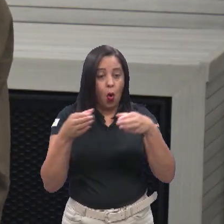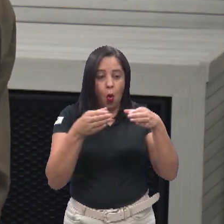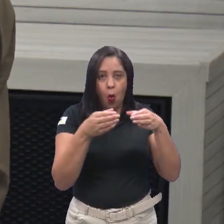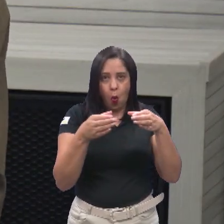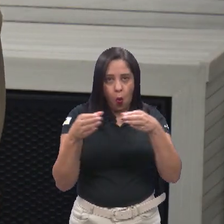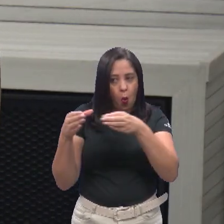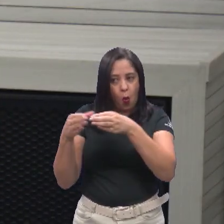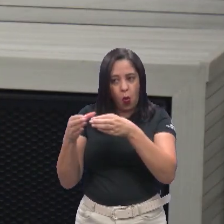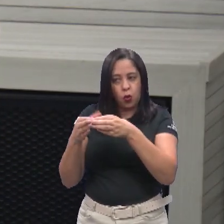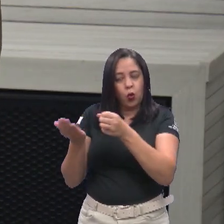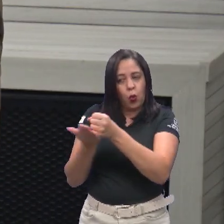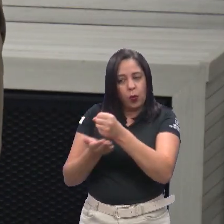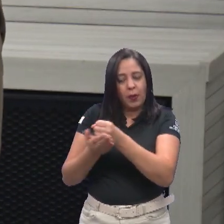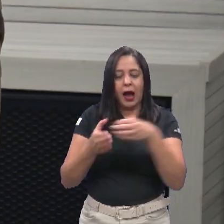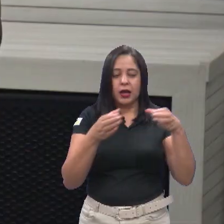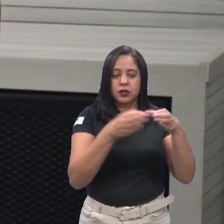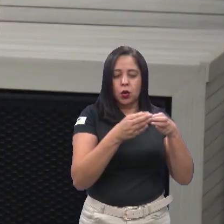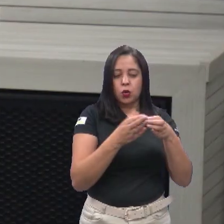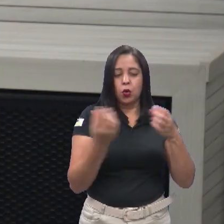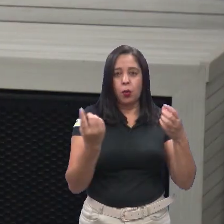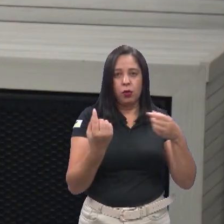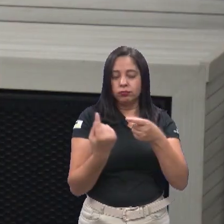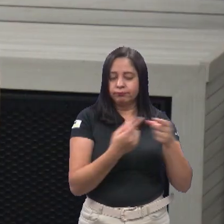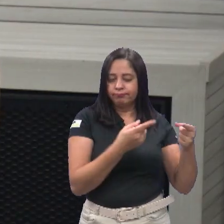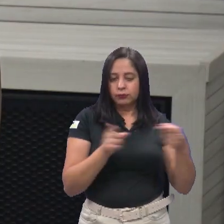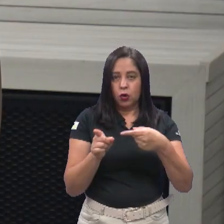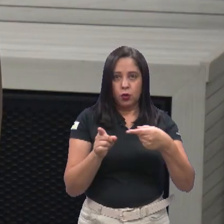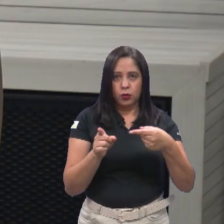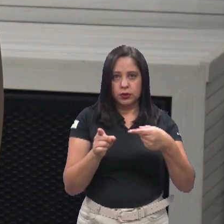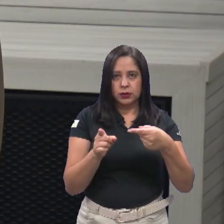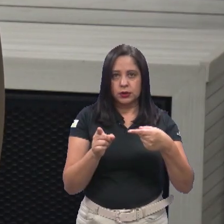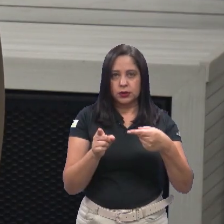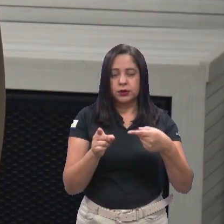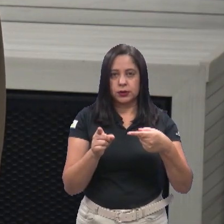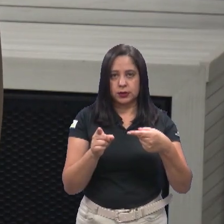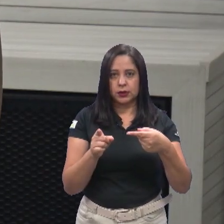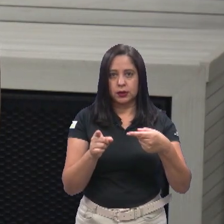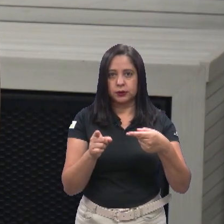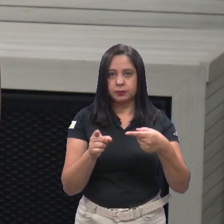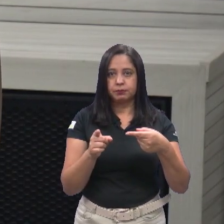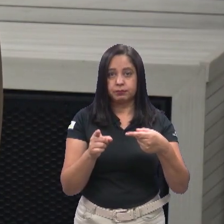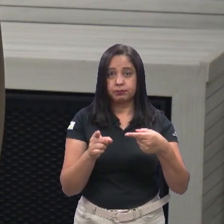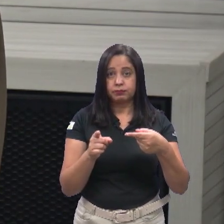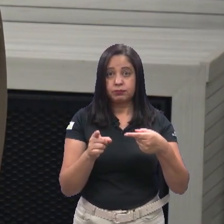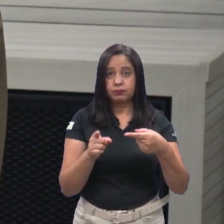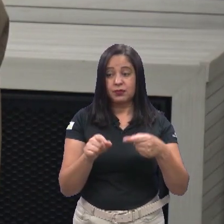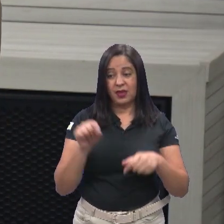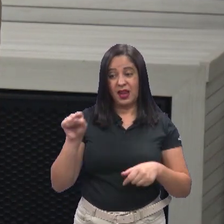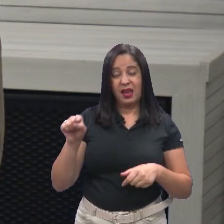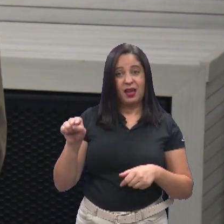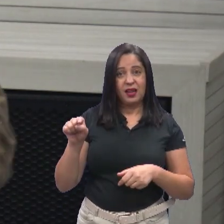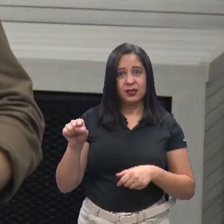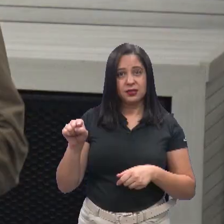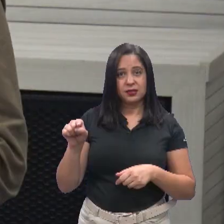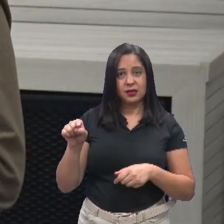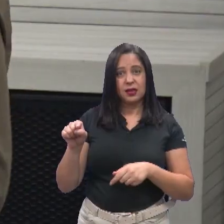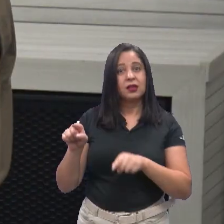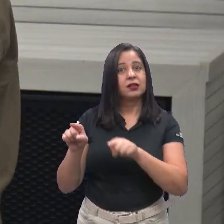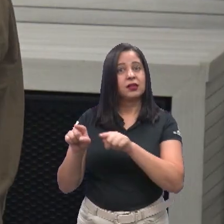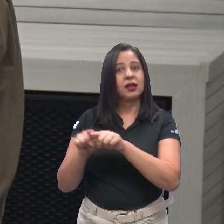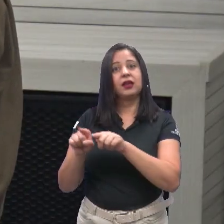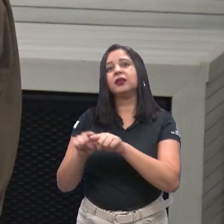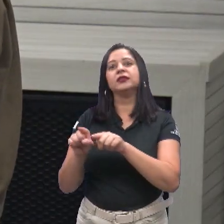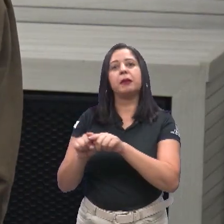da oposição, dos vereadores independentes, esse pedido que os vereadores que apoiam o prefeito fazem também é uma admissão, eles não vão falar